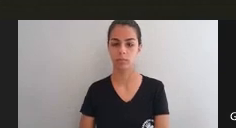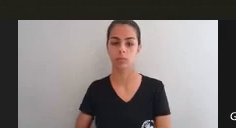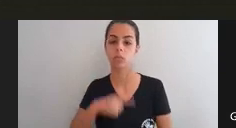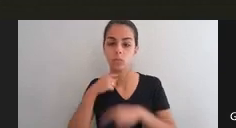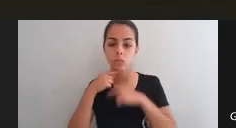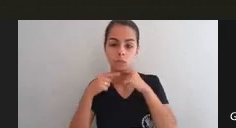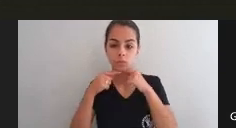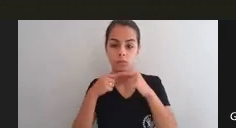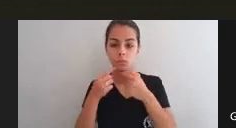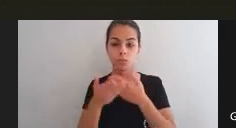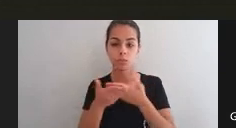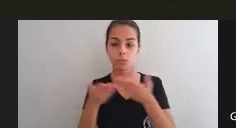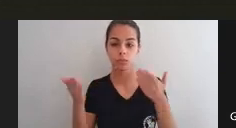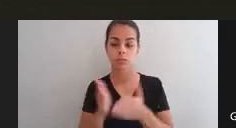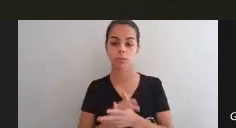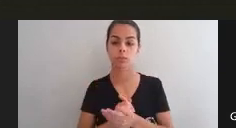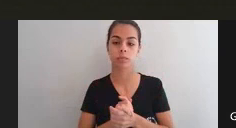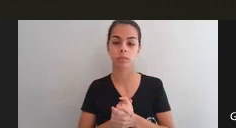Dúvidas?